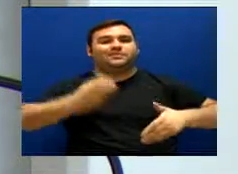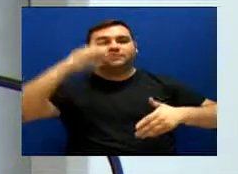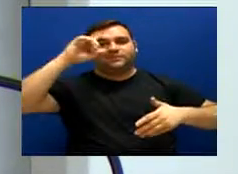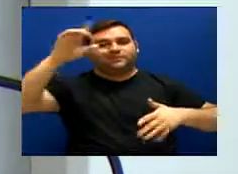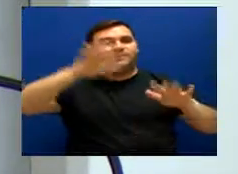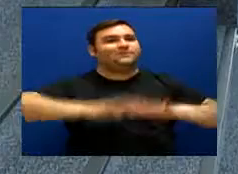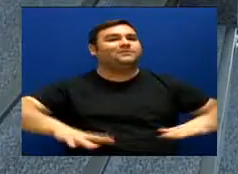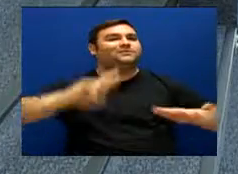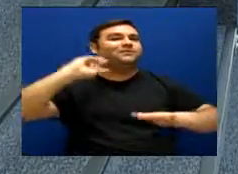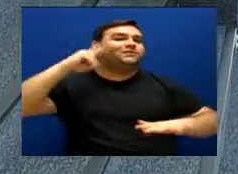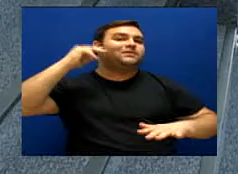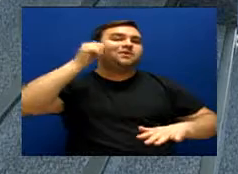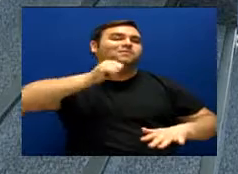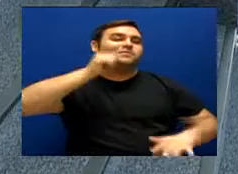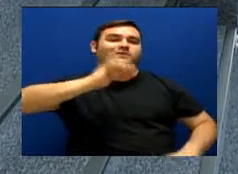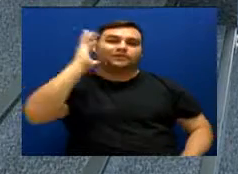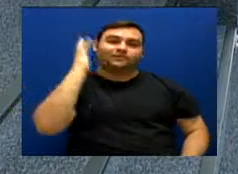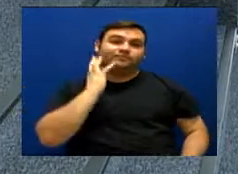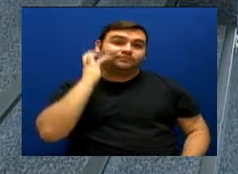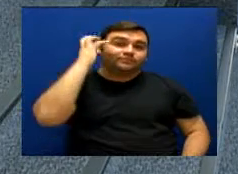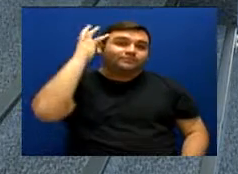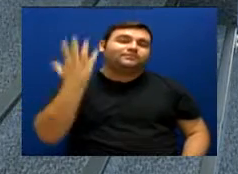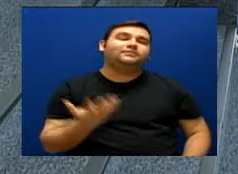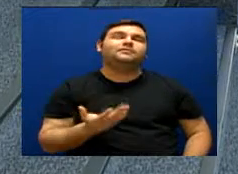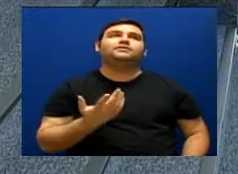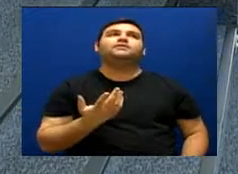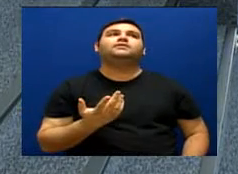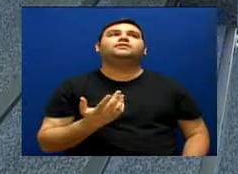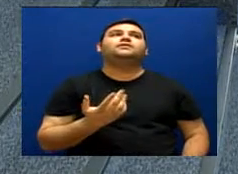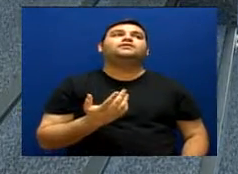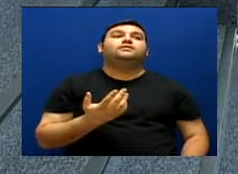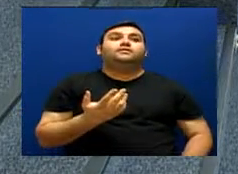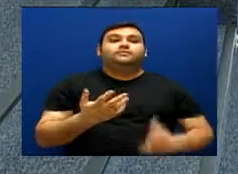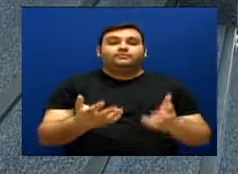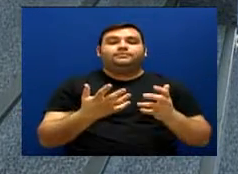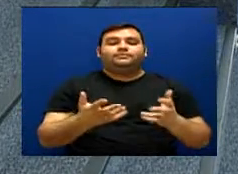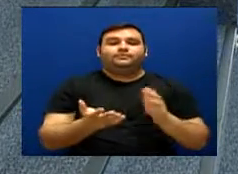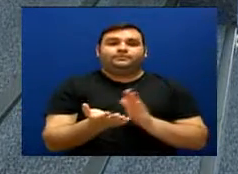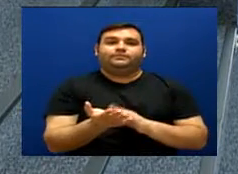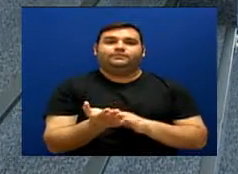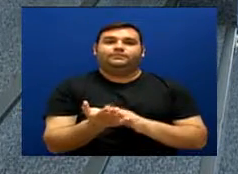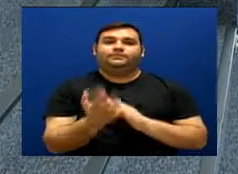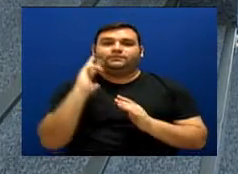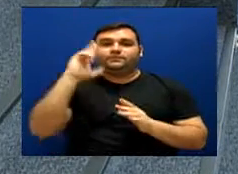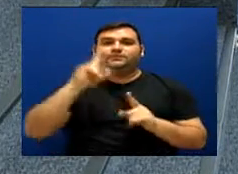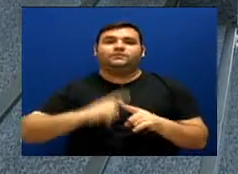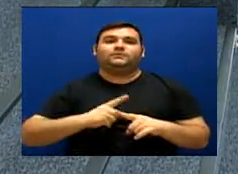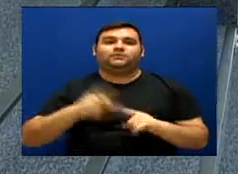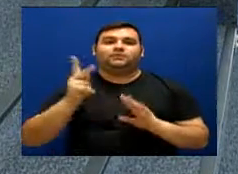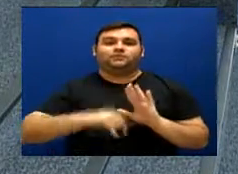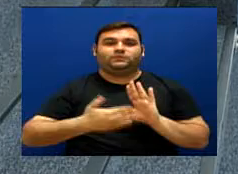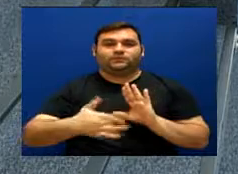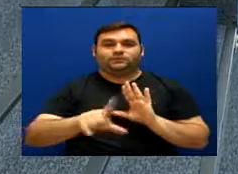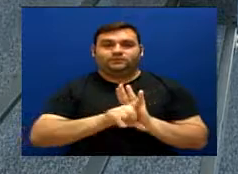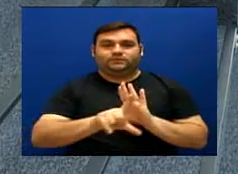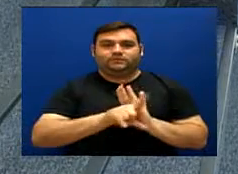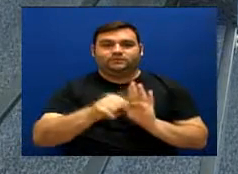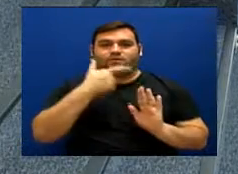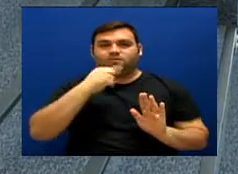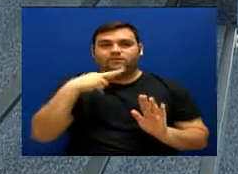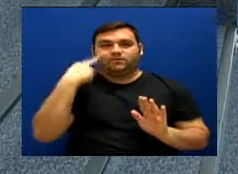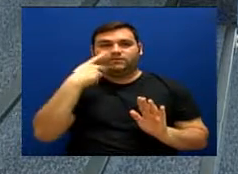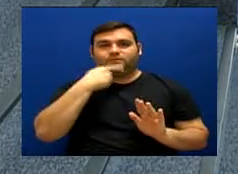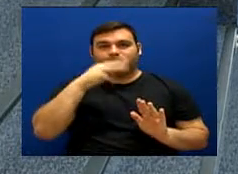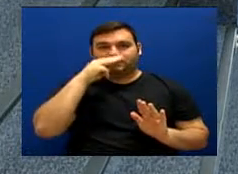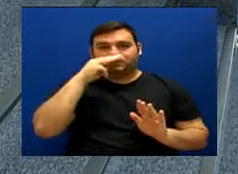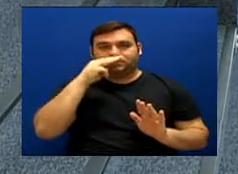Vereadora Fernanda Garcia. Gostaria de parabenizar Vossa Excelência pelo projeto de lei. O vereador